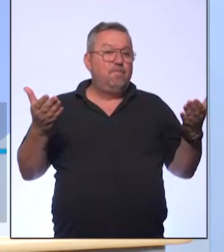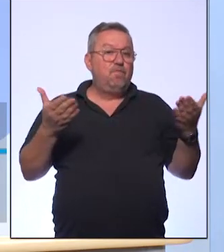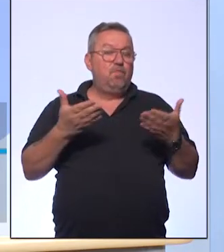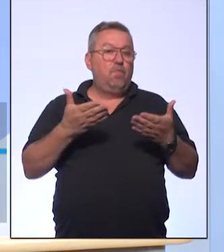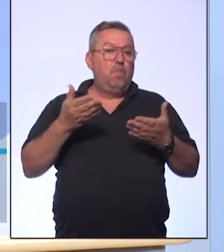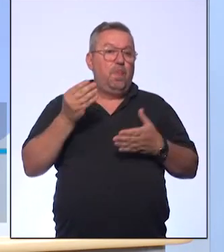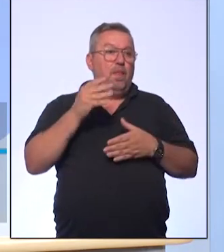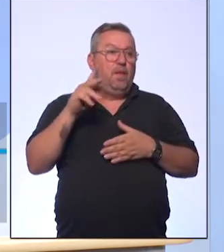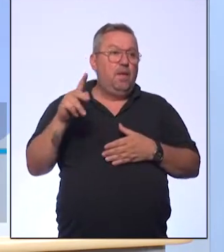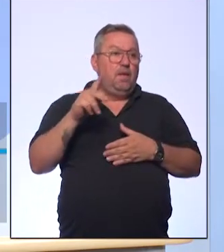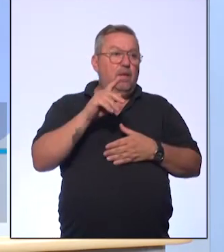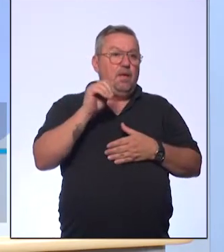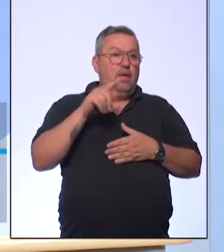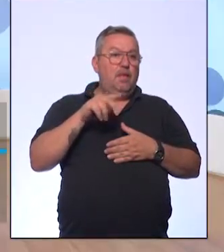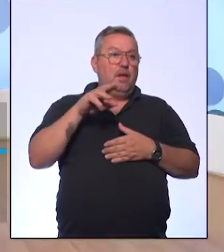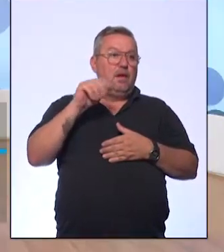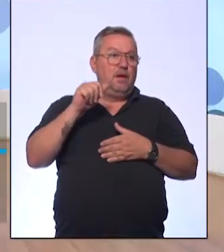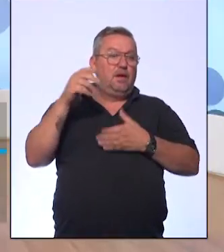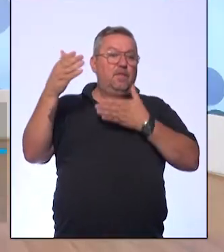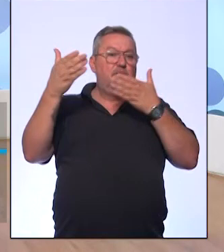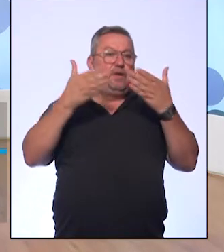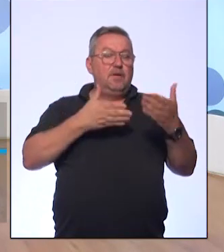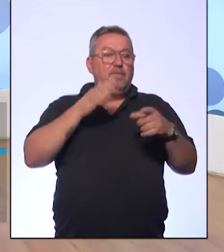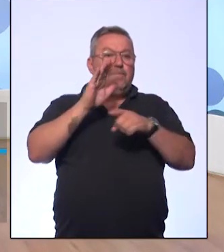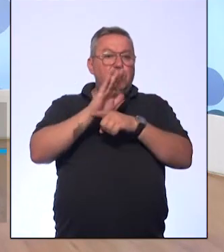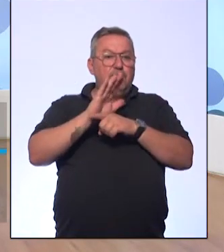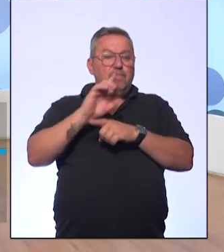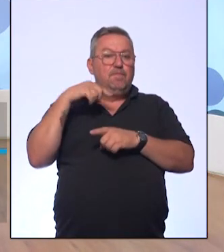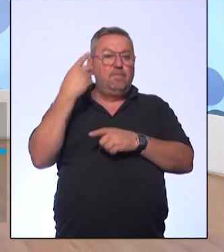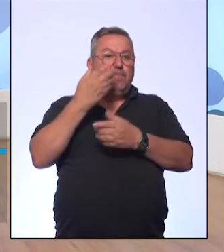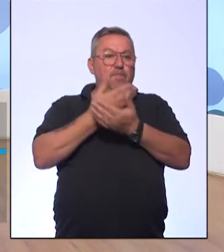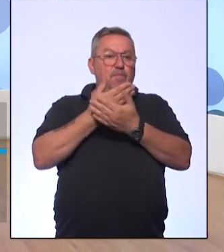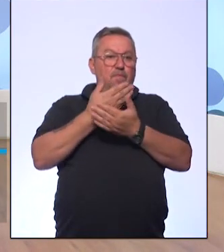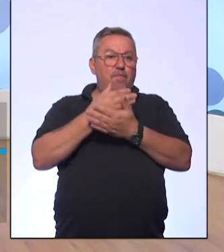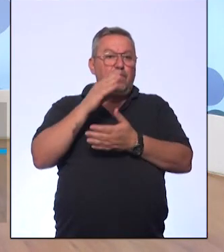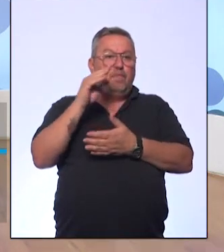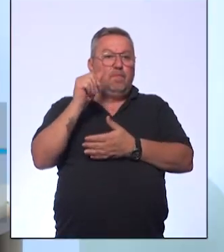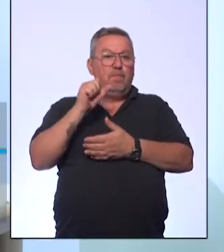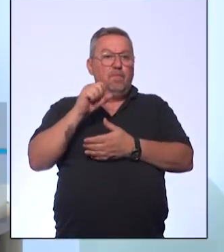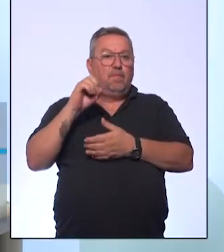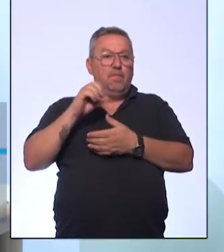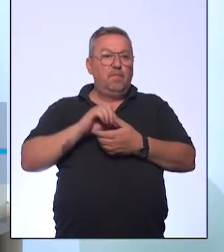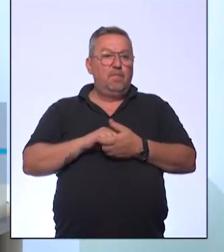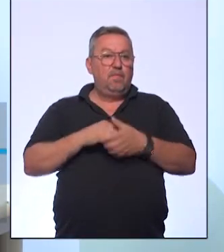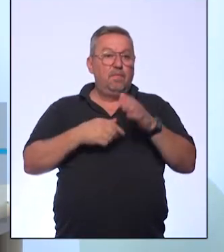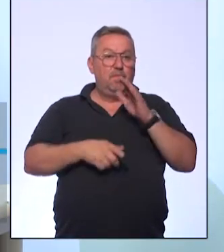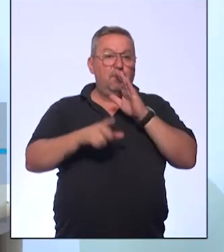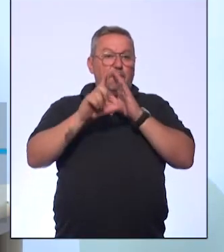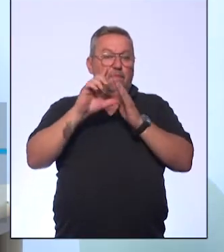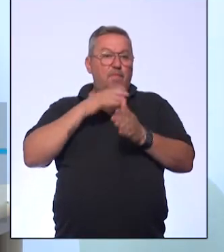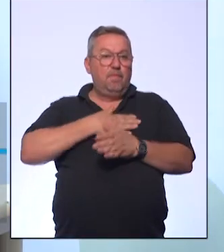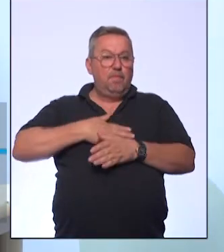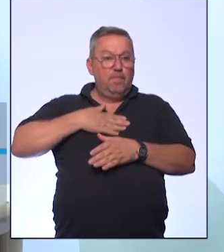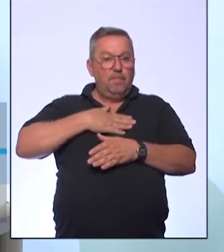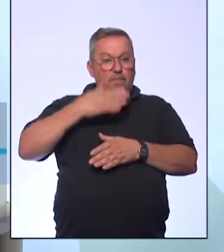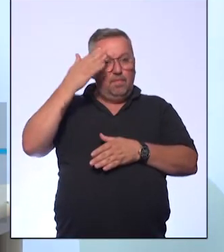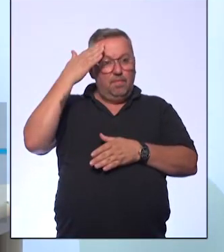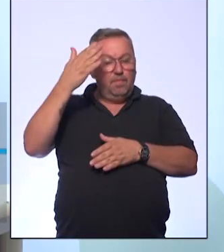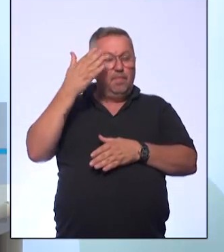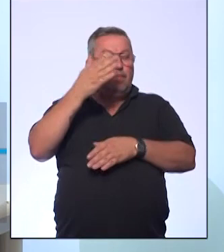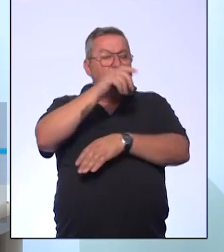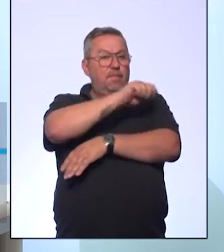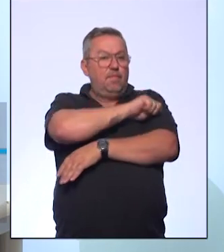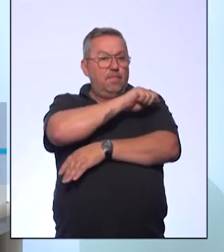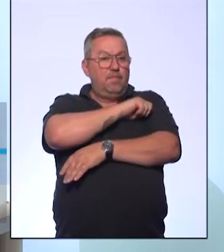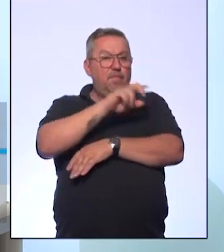passar aqui para a professora André, que vai trazer algumas contribuições do nosso estudo de caso. Isso. Antes, gostaria de agradecer aos estudantes